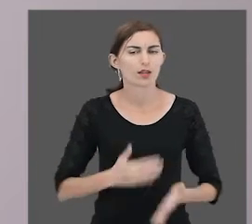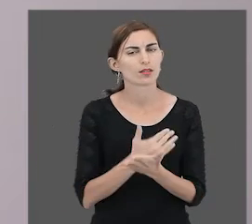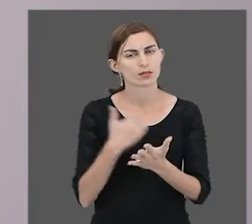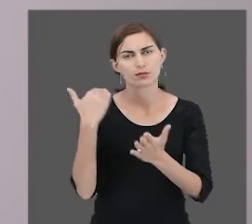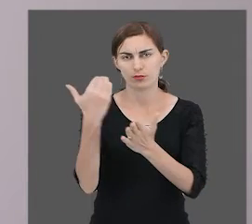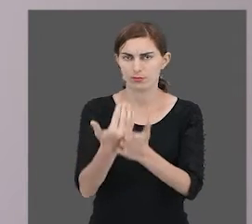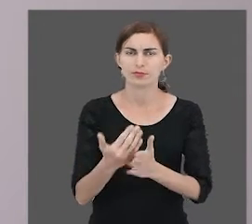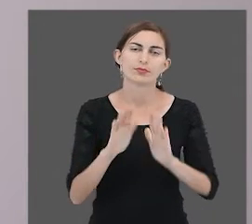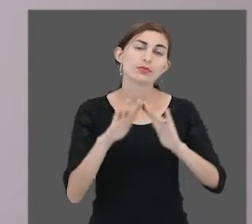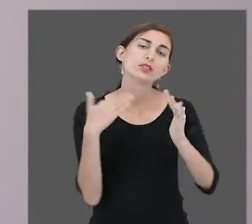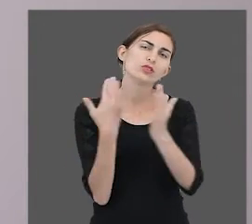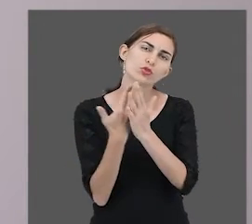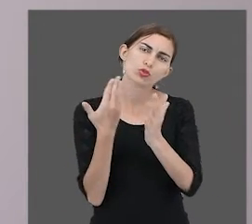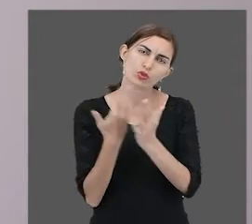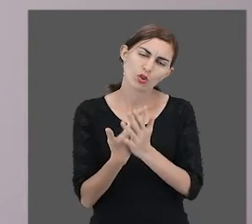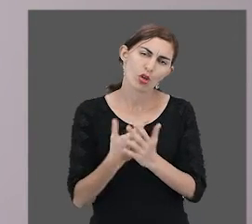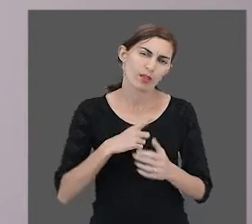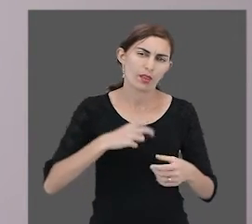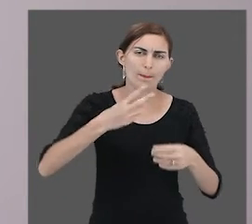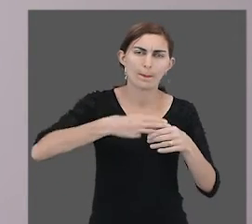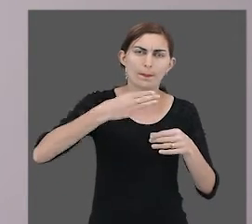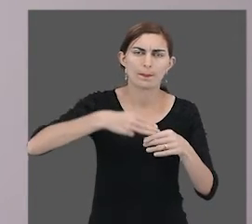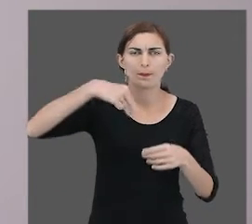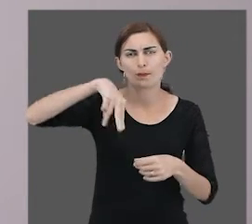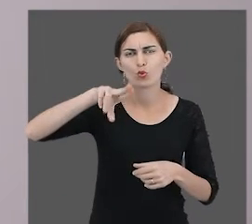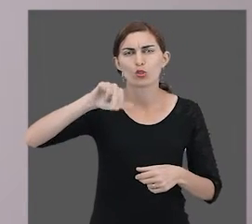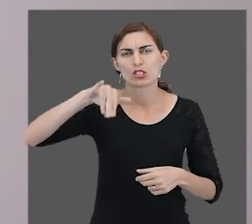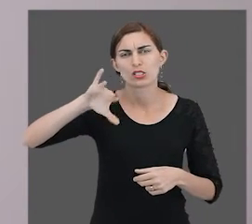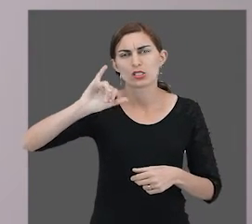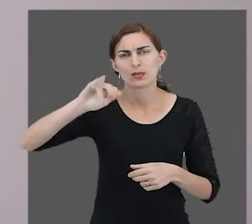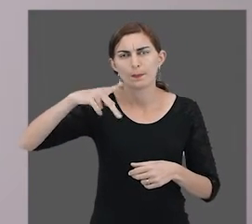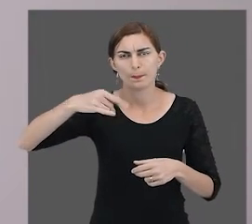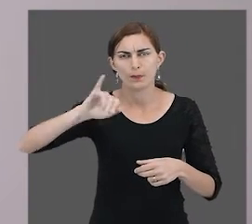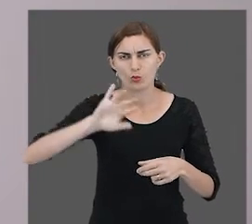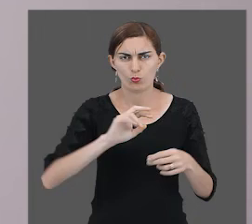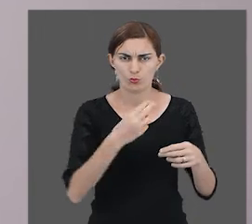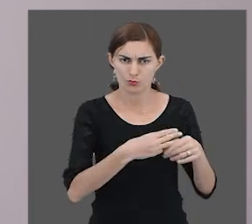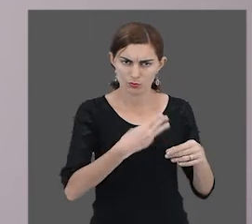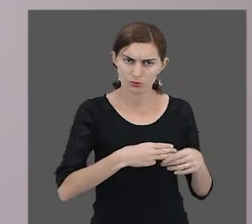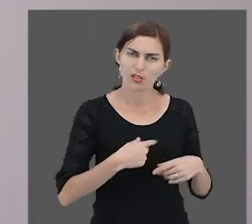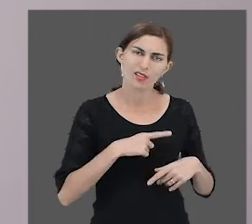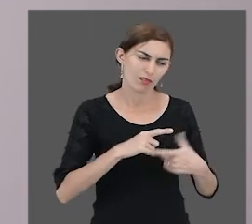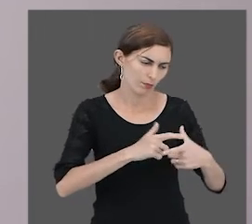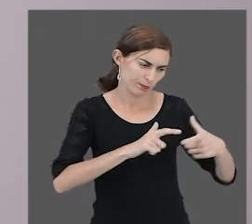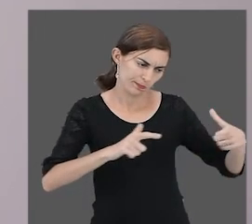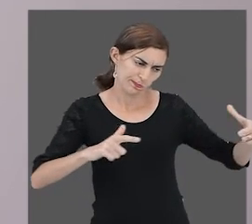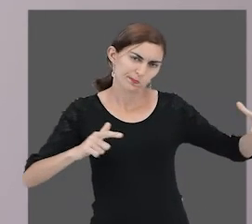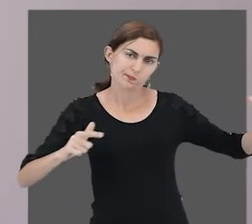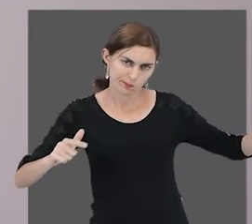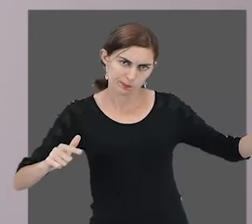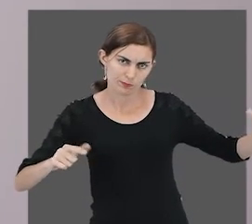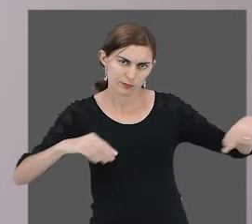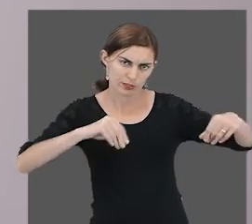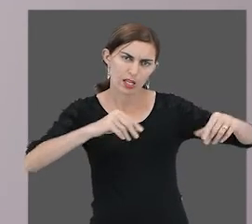disso, as escolas que têm, os municípios que têm uma extensão territorial maior, eles vão receber